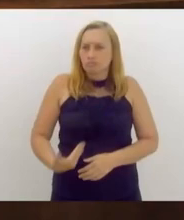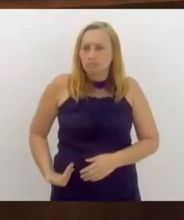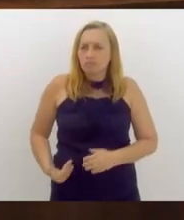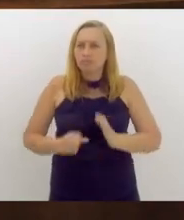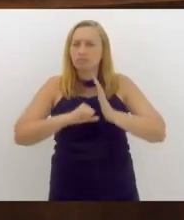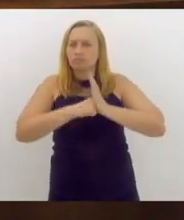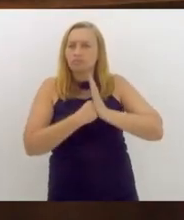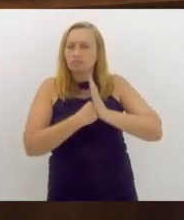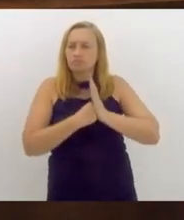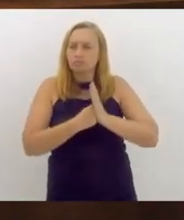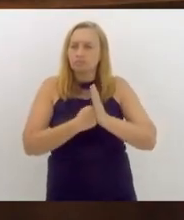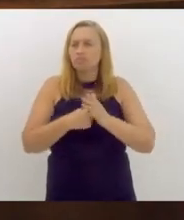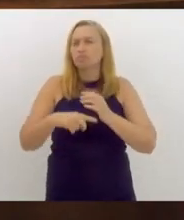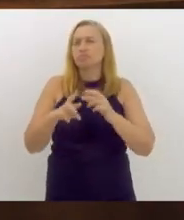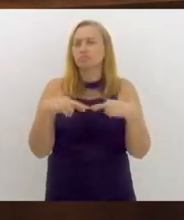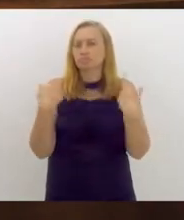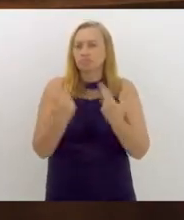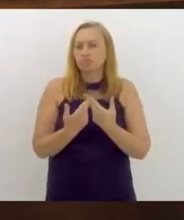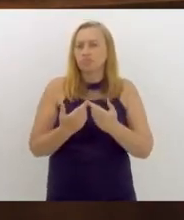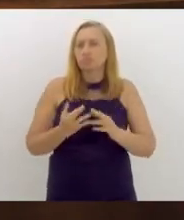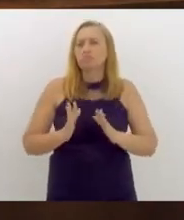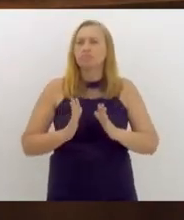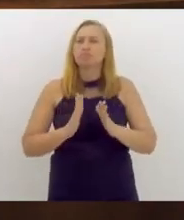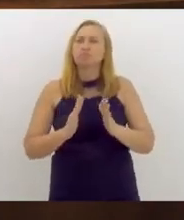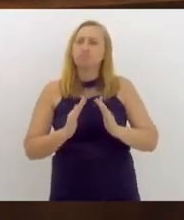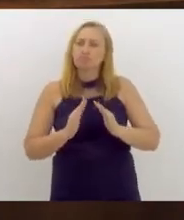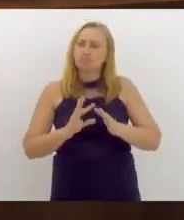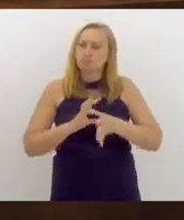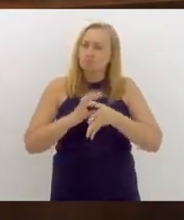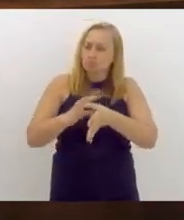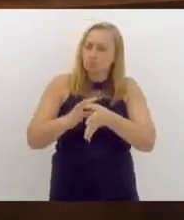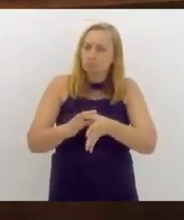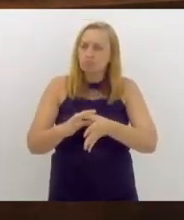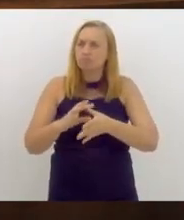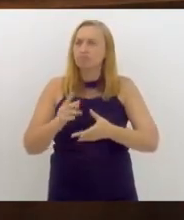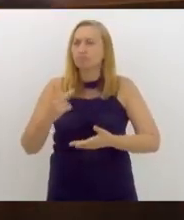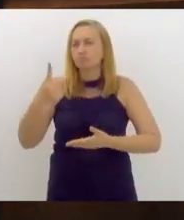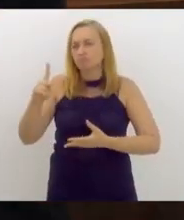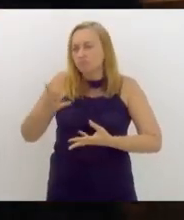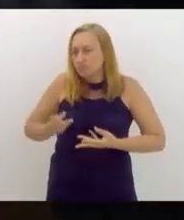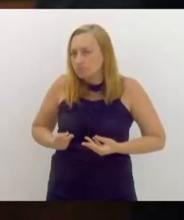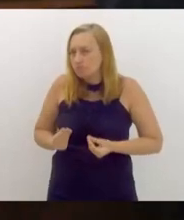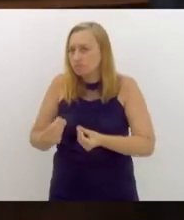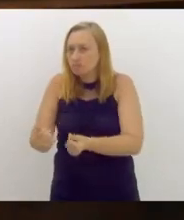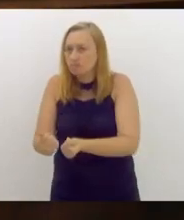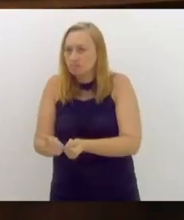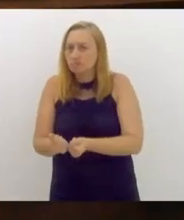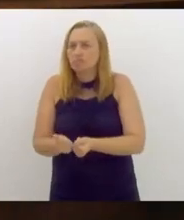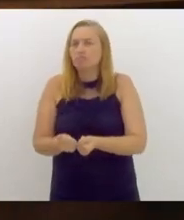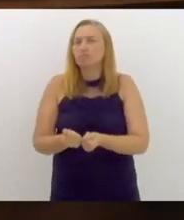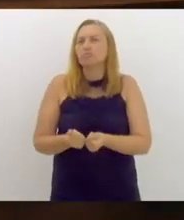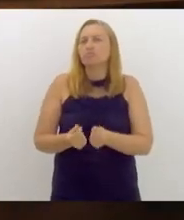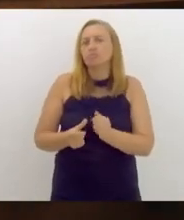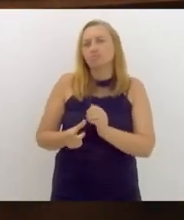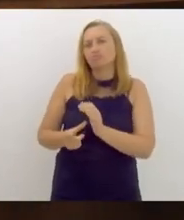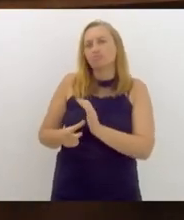vetou, e numa reunião de colégio de líderes, graças à sua sensibilidade, que à época estava como líder